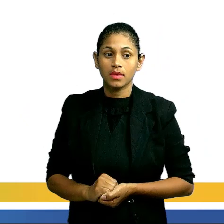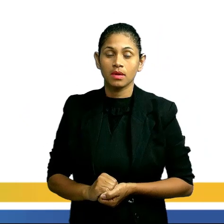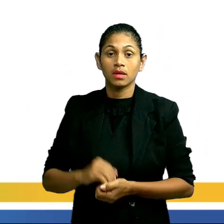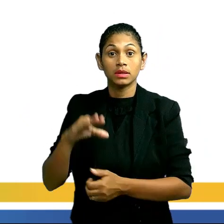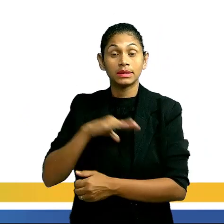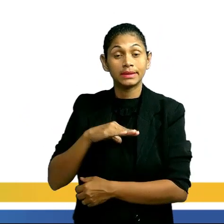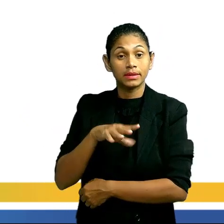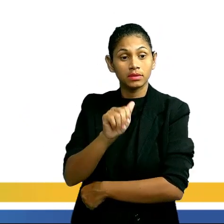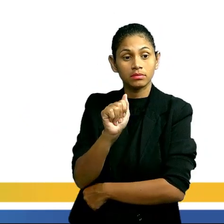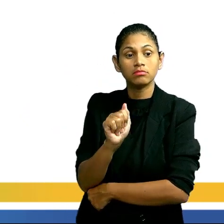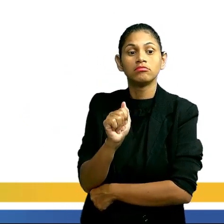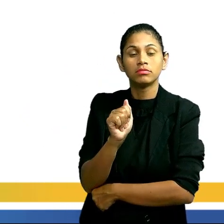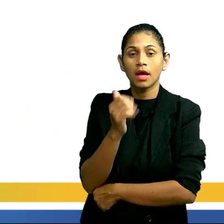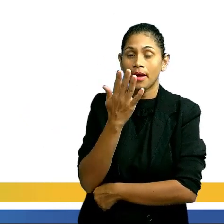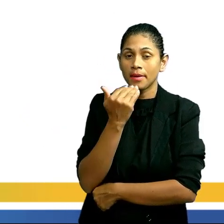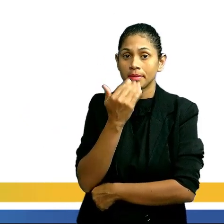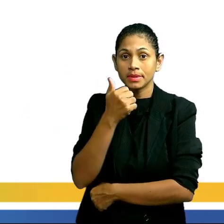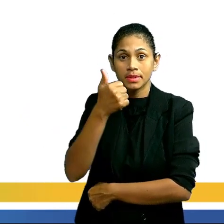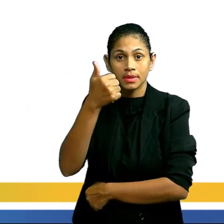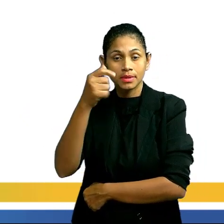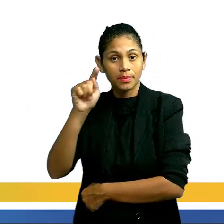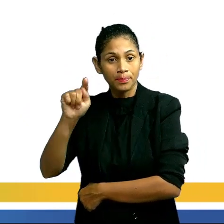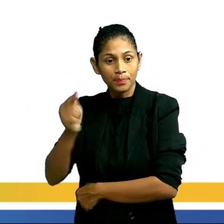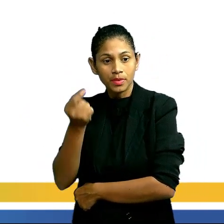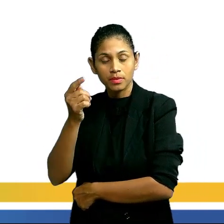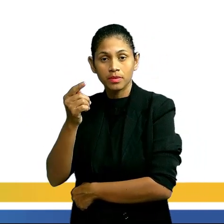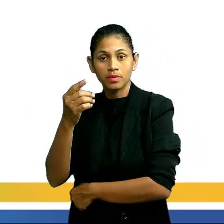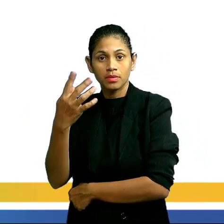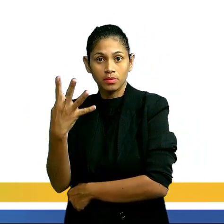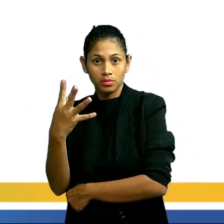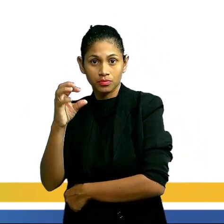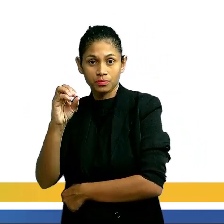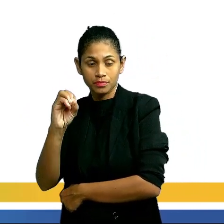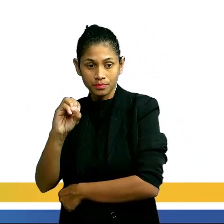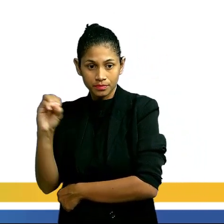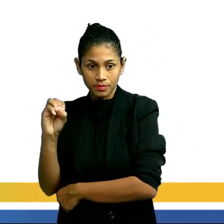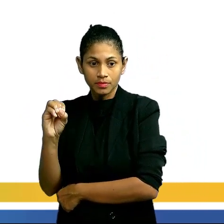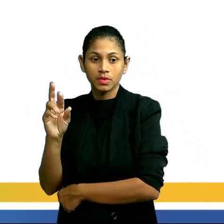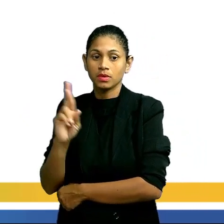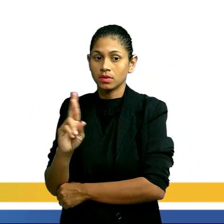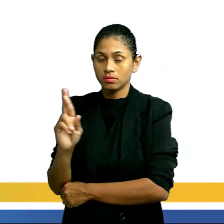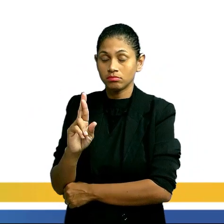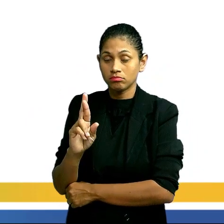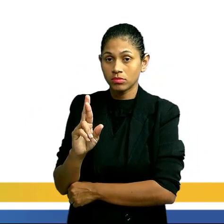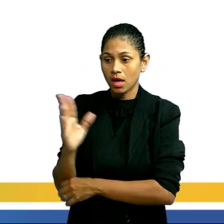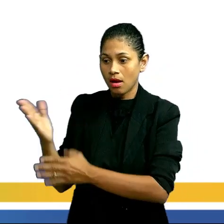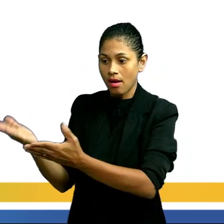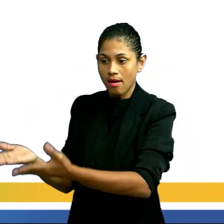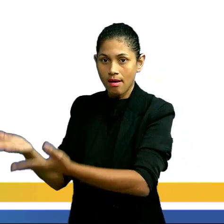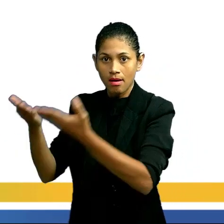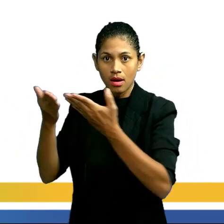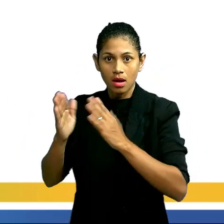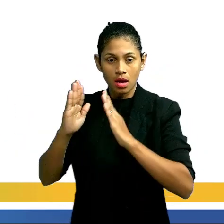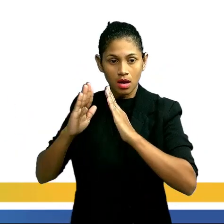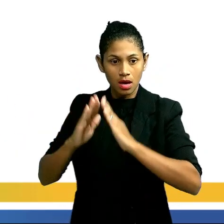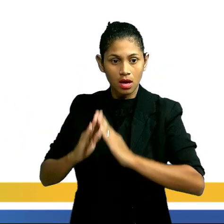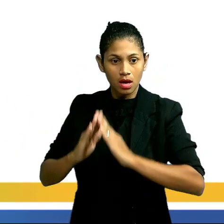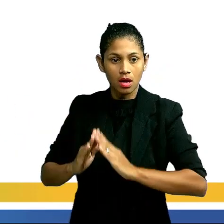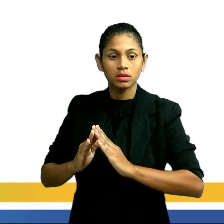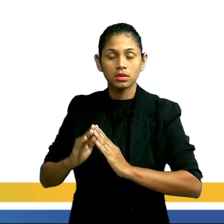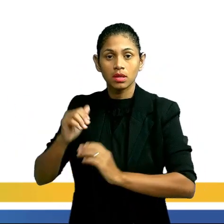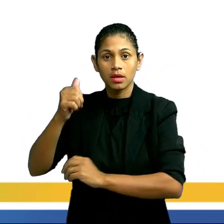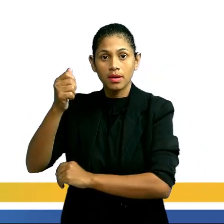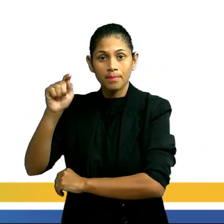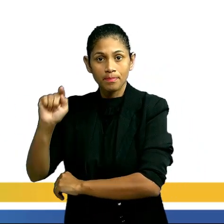alimentação total foi R$ 1.400 e a hospedagem R$ 1.800. Na cidade